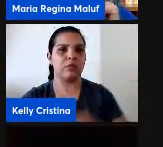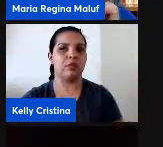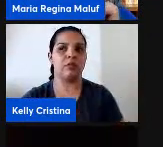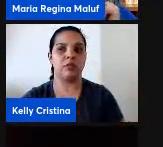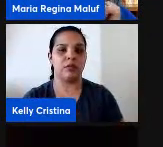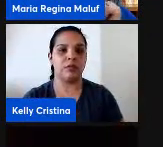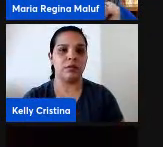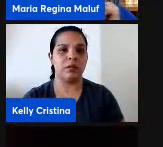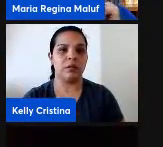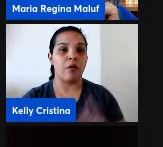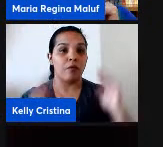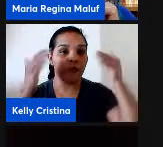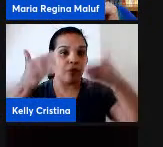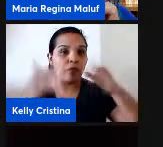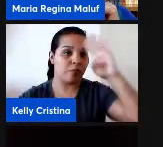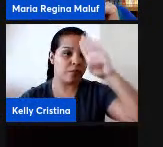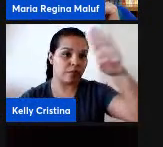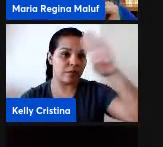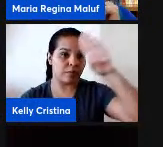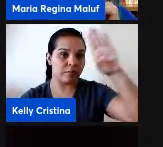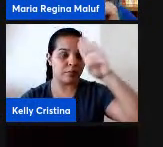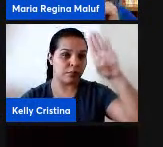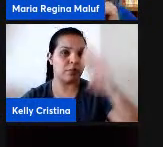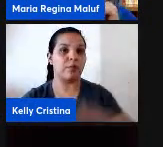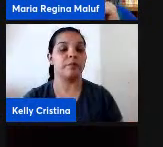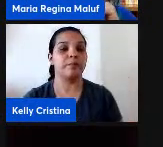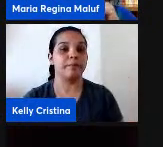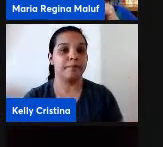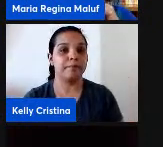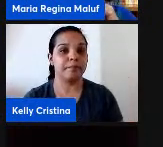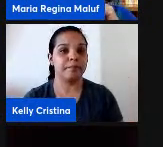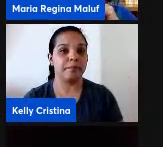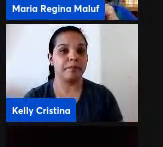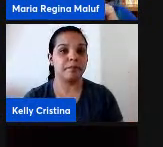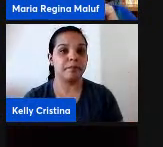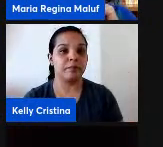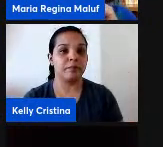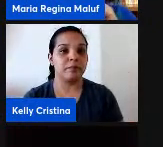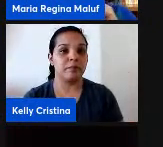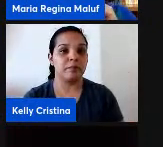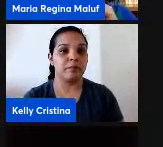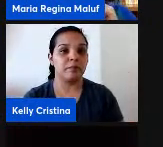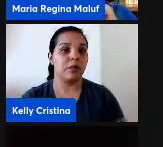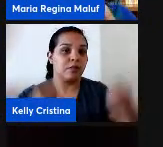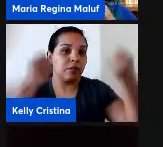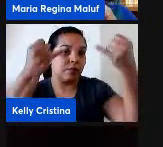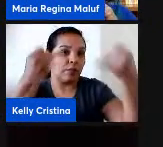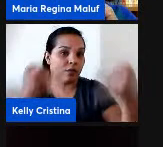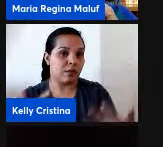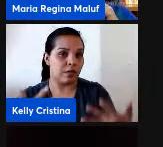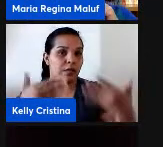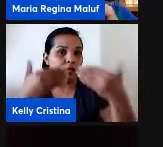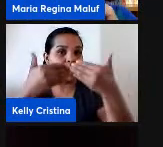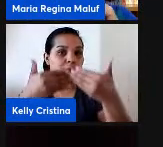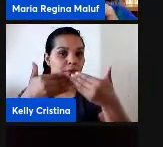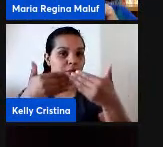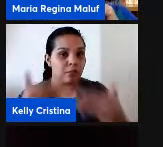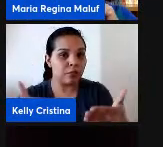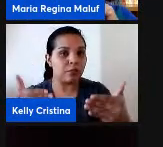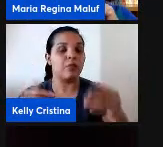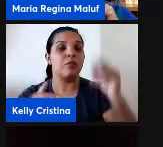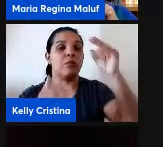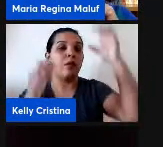principal dessa nossa jornada aqui. Então, eu vou falar do papel da leitura do